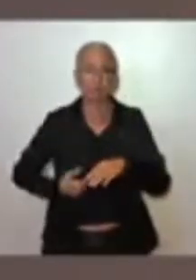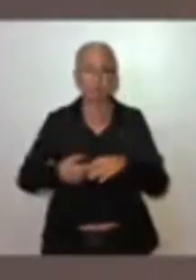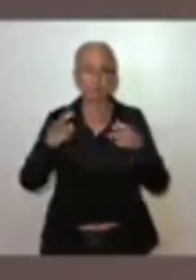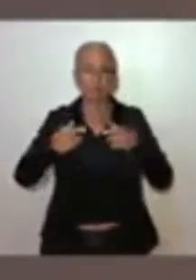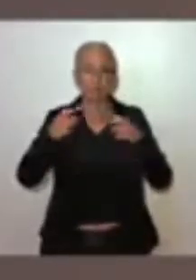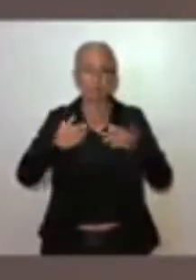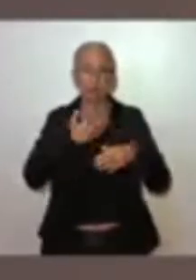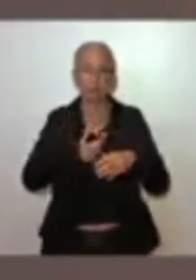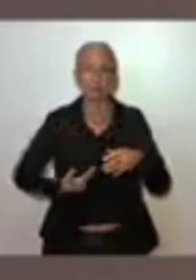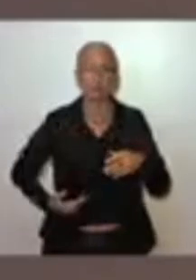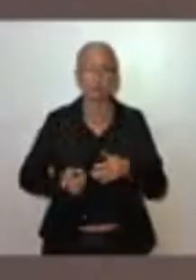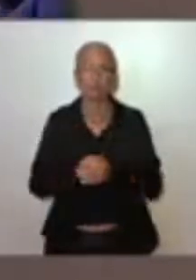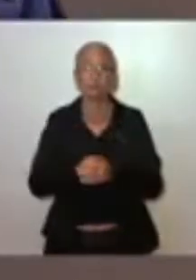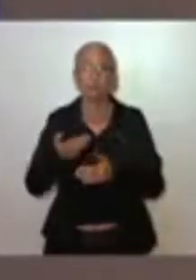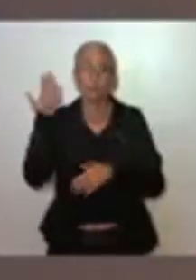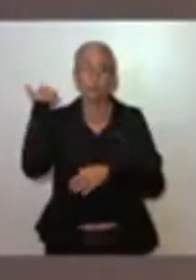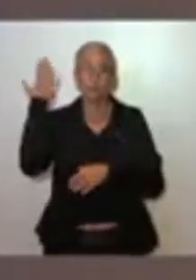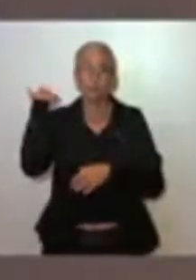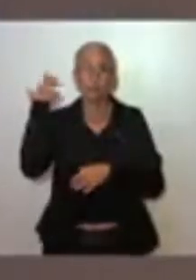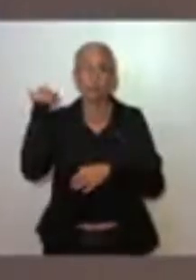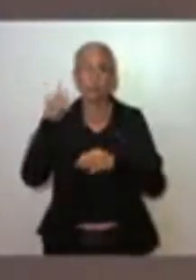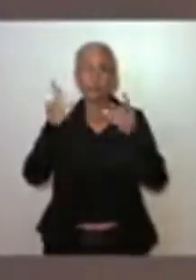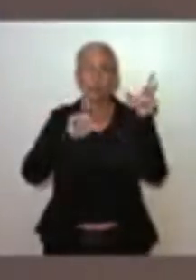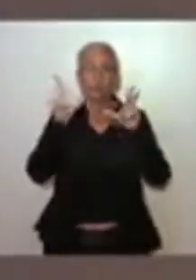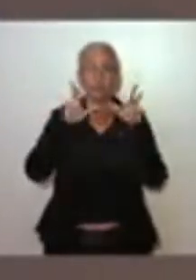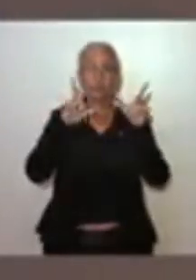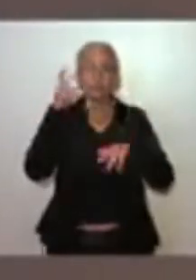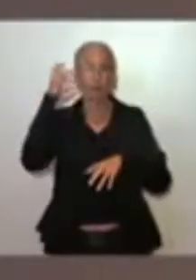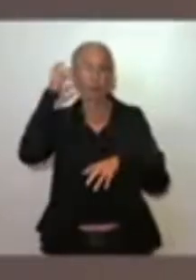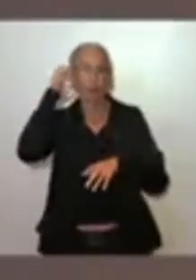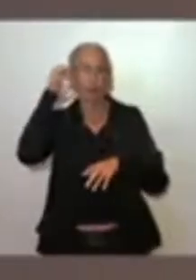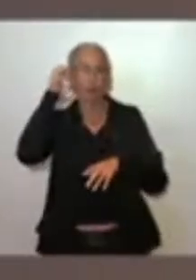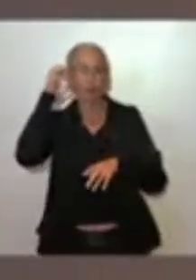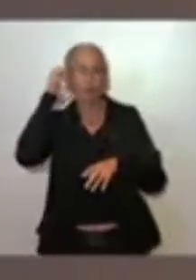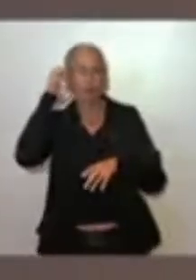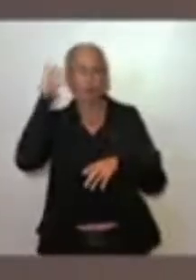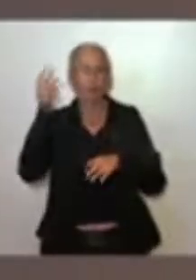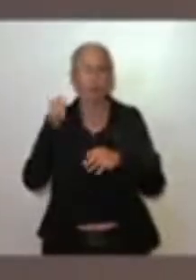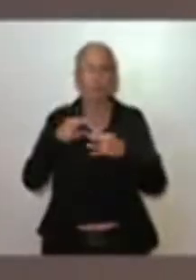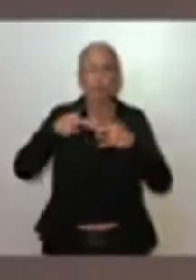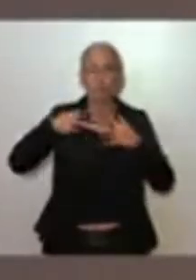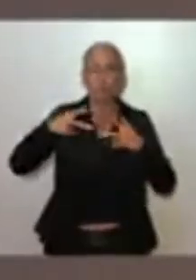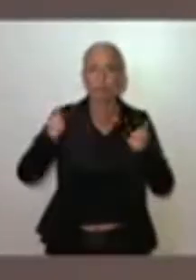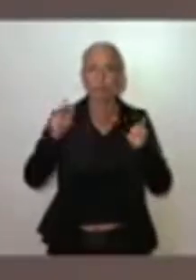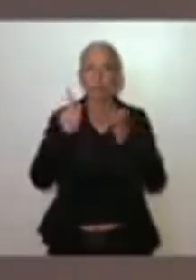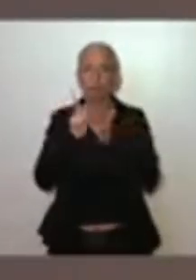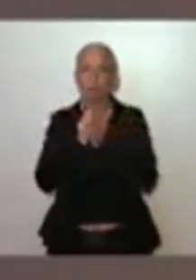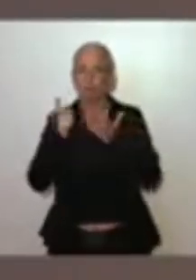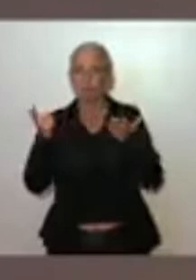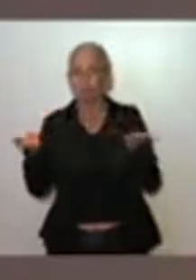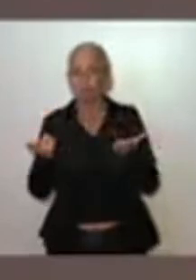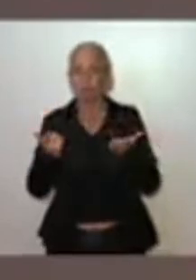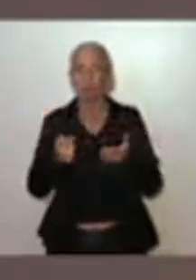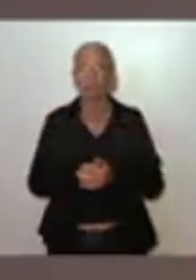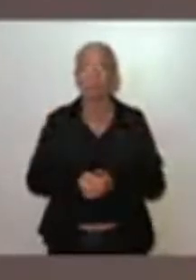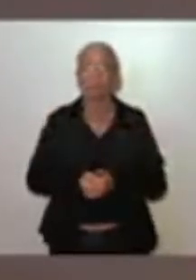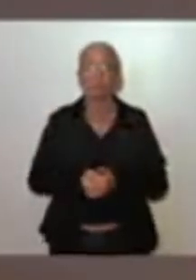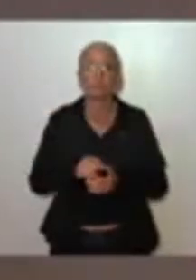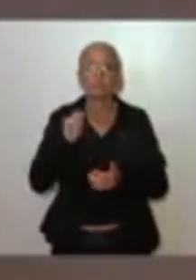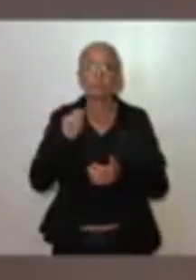do tempo em que prevaleciam os meios de comunicação tradicionais televisão rádio e jornal impresso